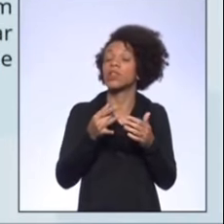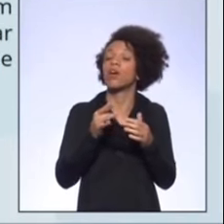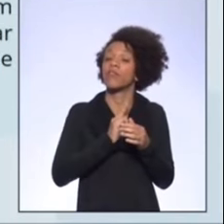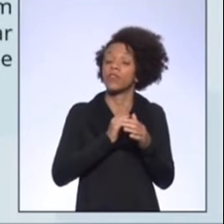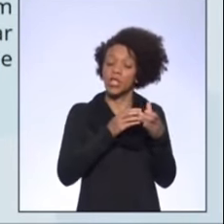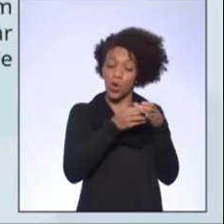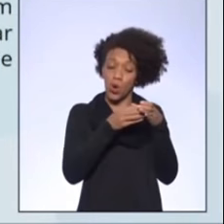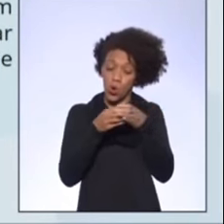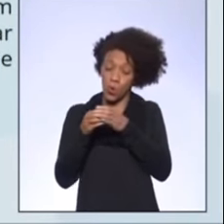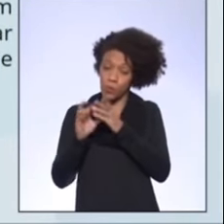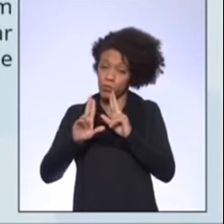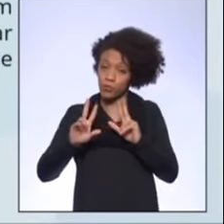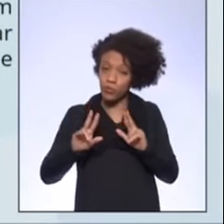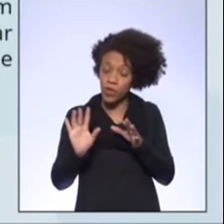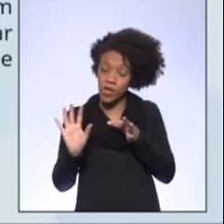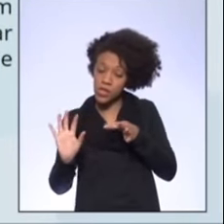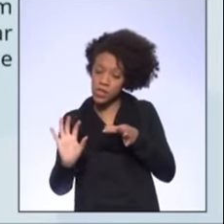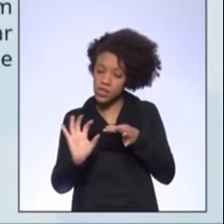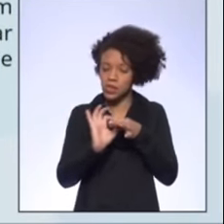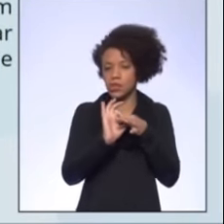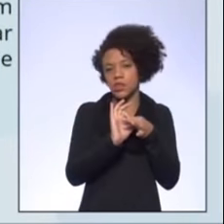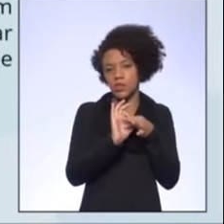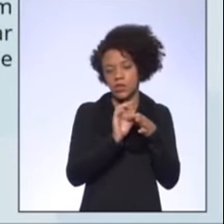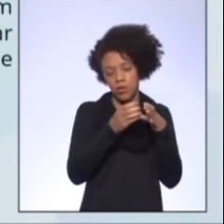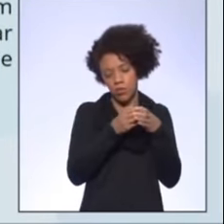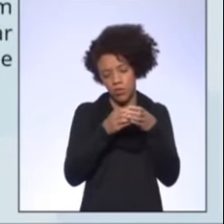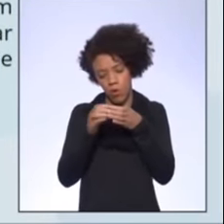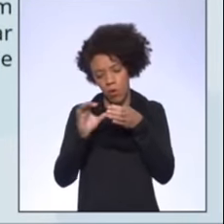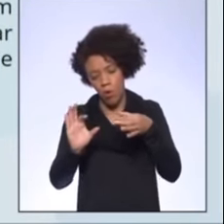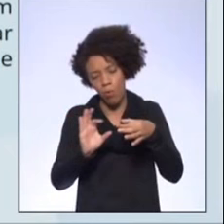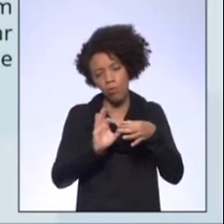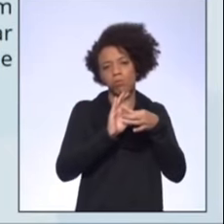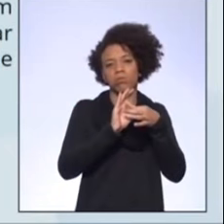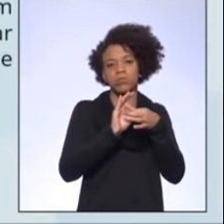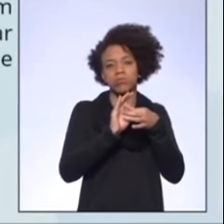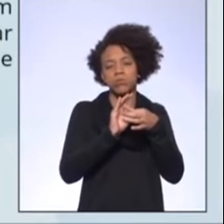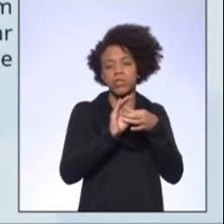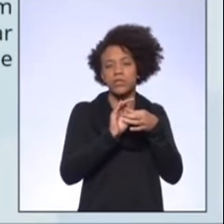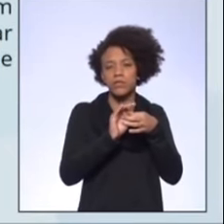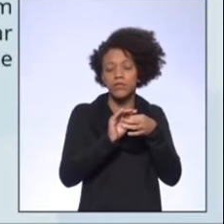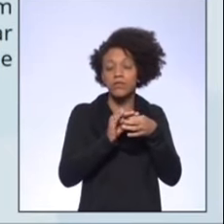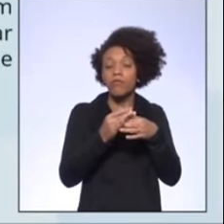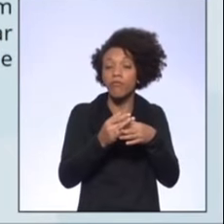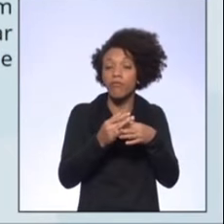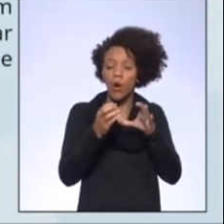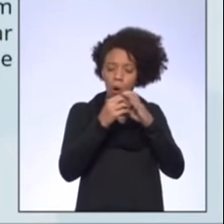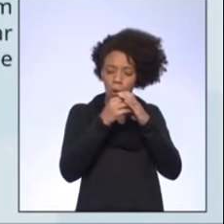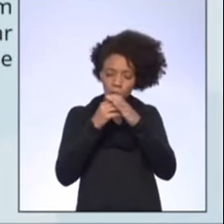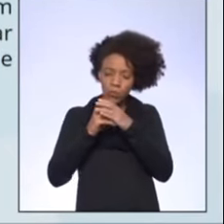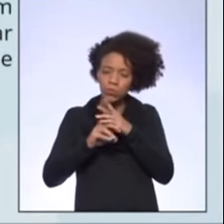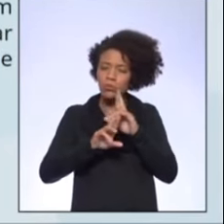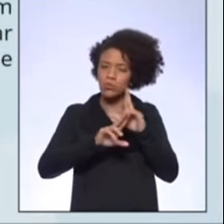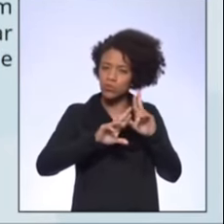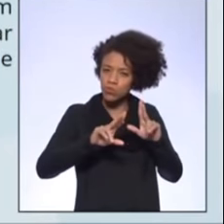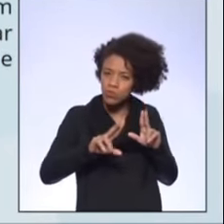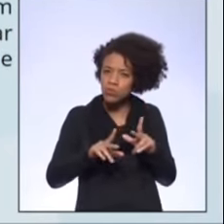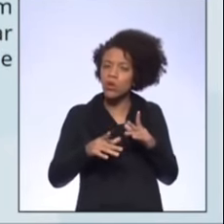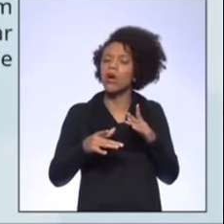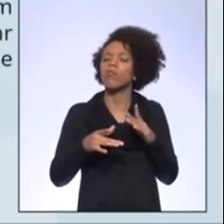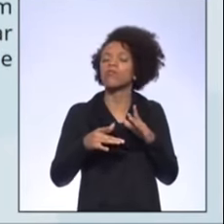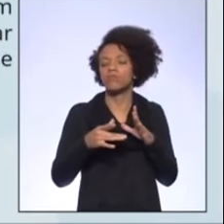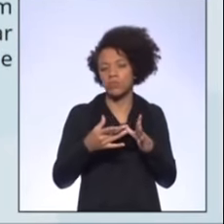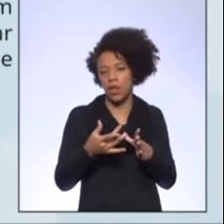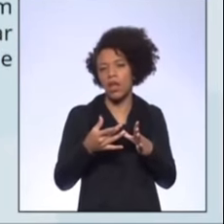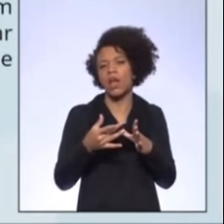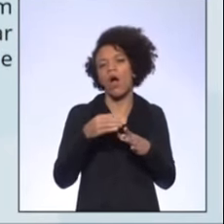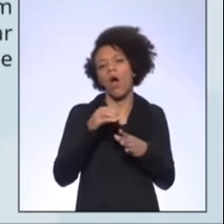células que vão se unir, né? Vão formar diferentes tecidos, vão formar diferentes órgãos,